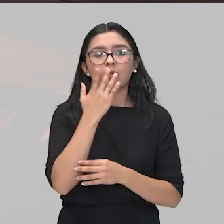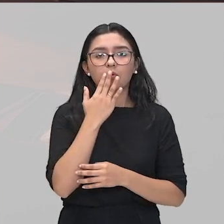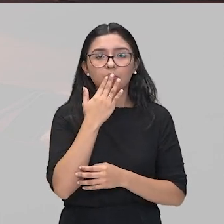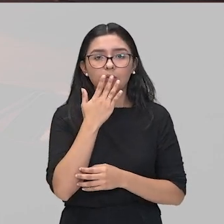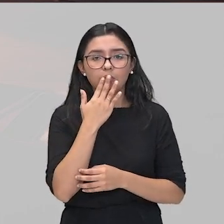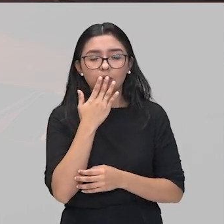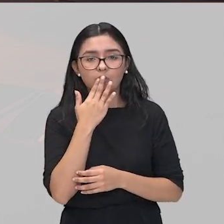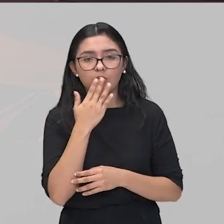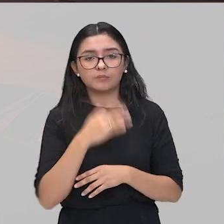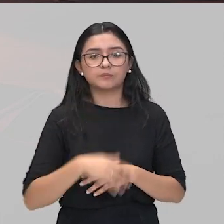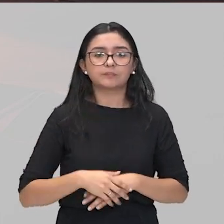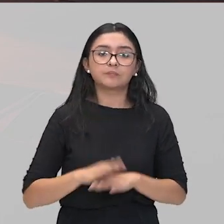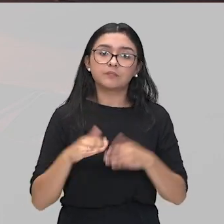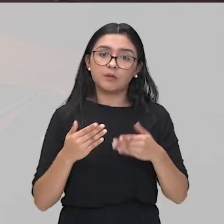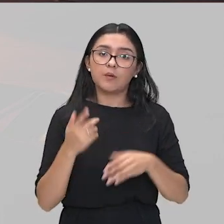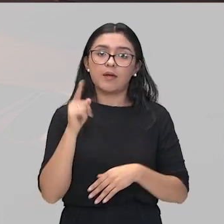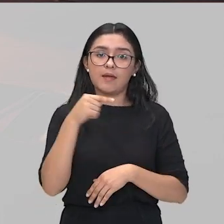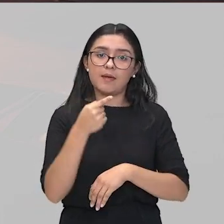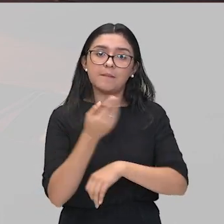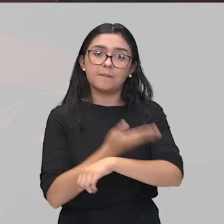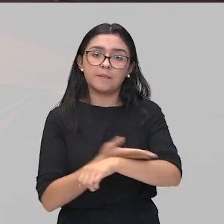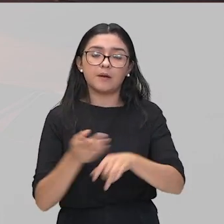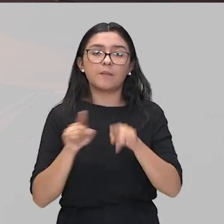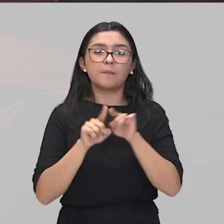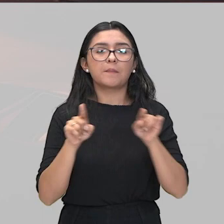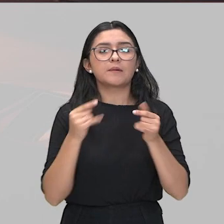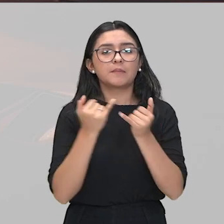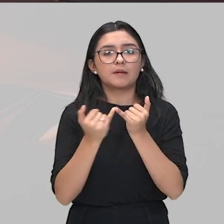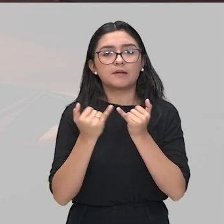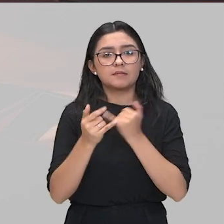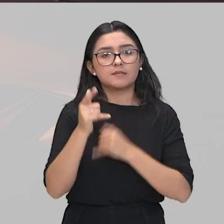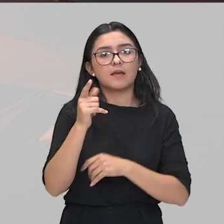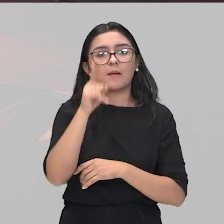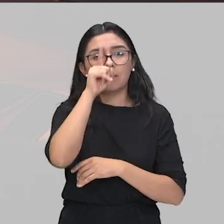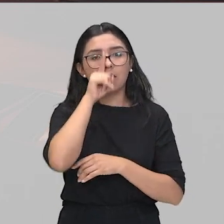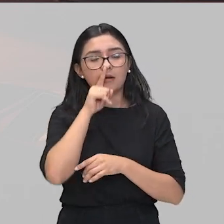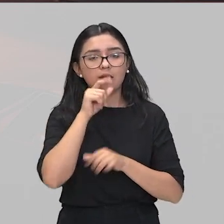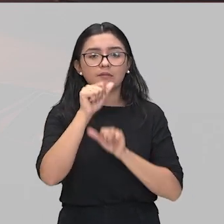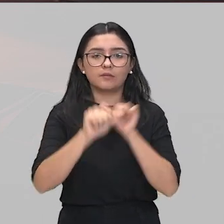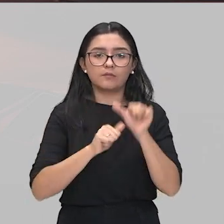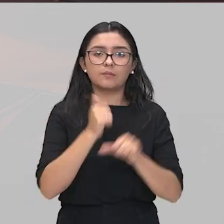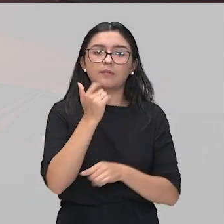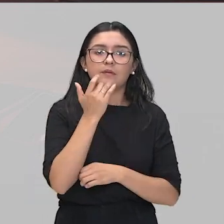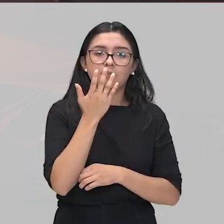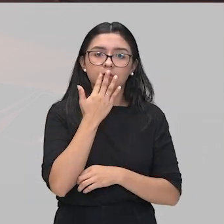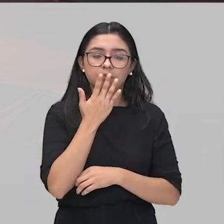Sol, ele, apesar de ser branco, ele parece amarelo e ele fica vermelho no entardecer do